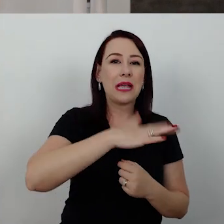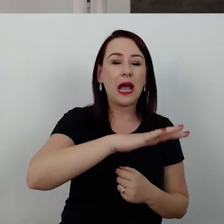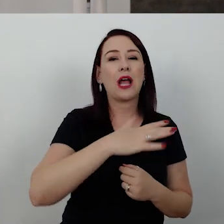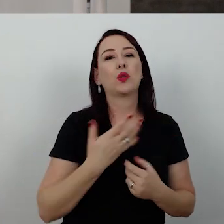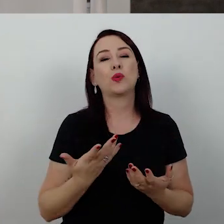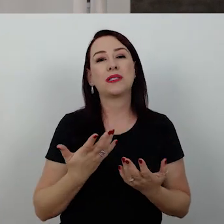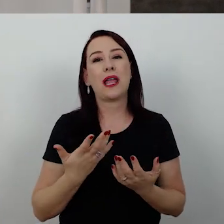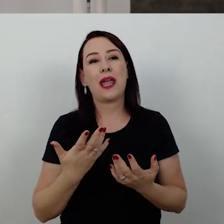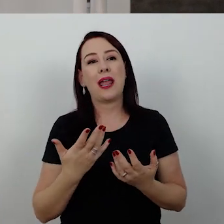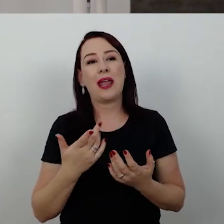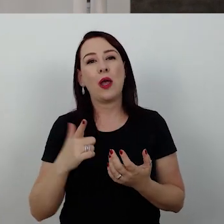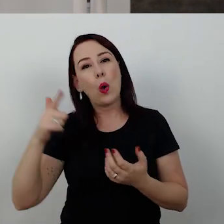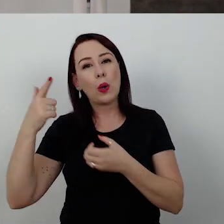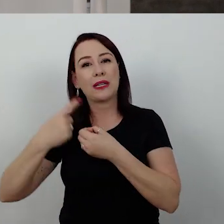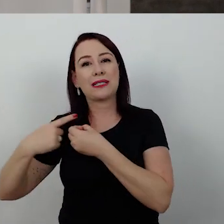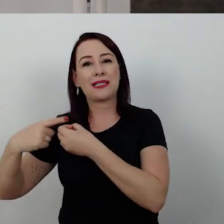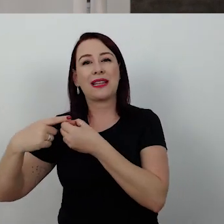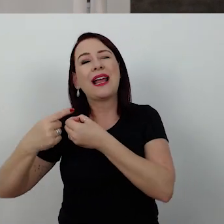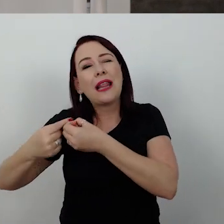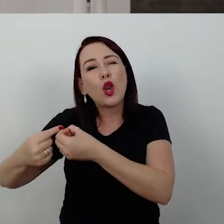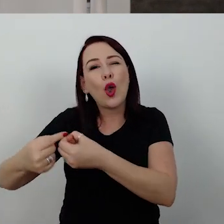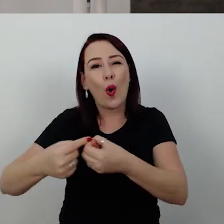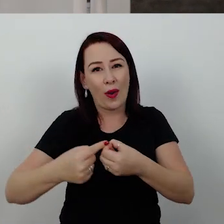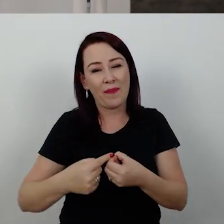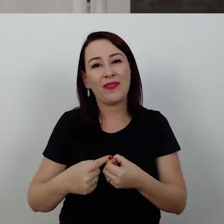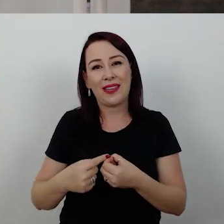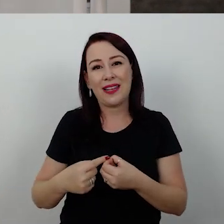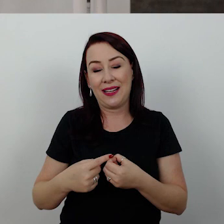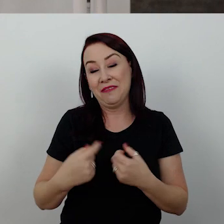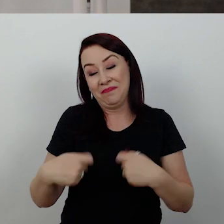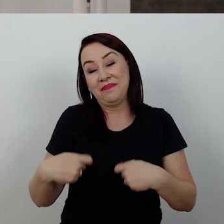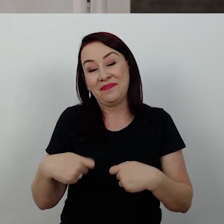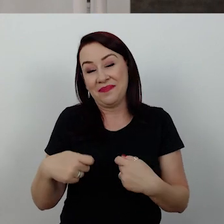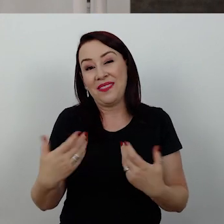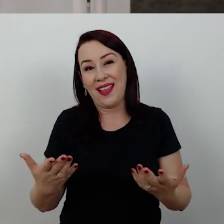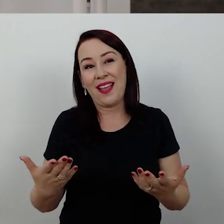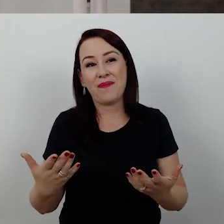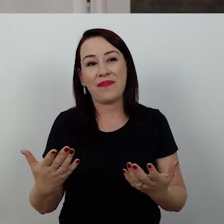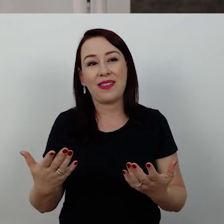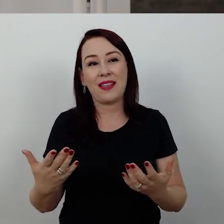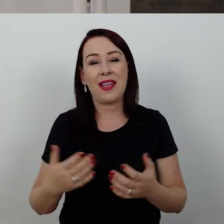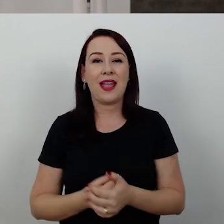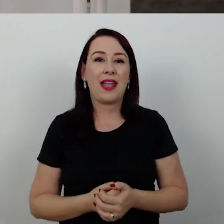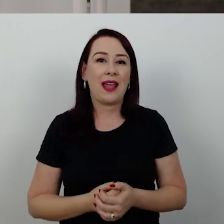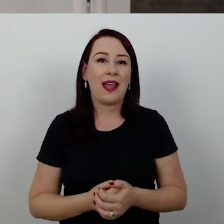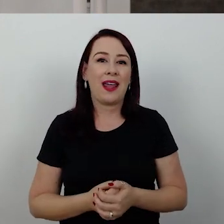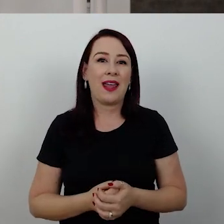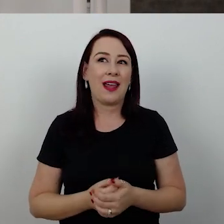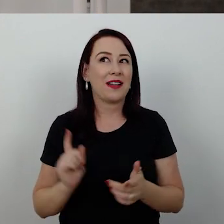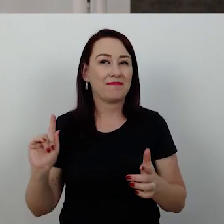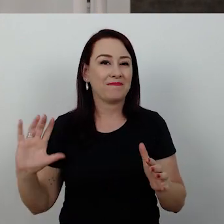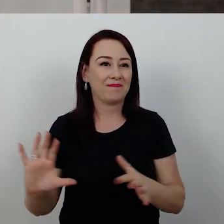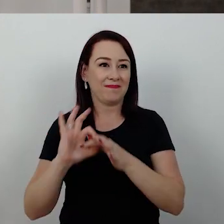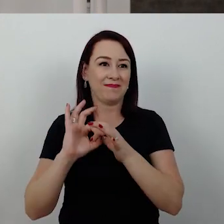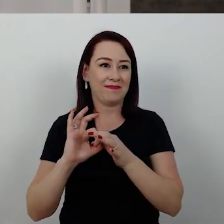Santos, enfim, em cidades do interior. Tem que distribuir, exato. Mas aí, essa fala sua,